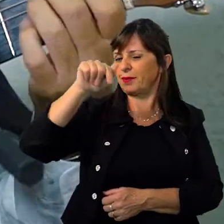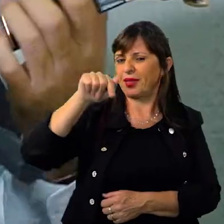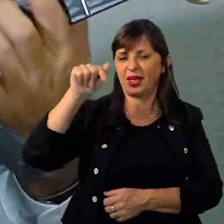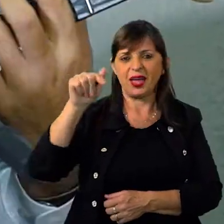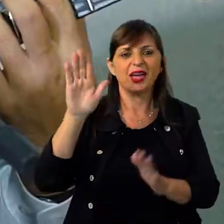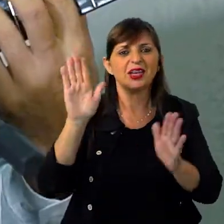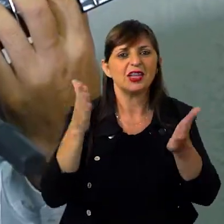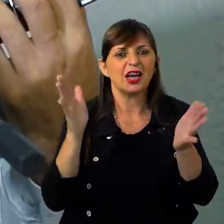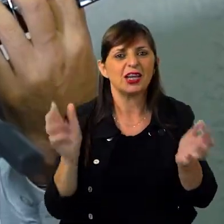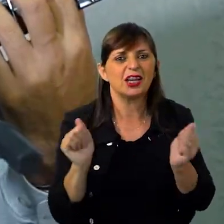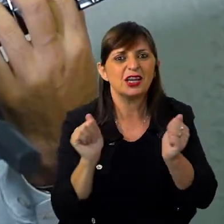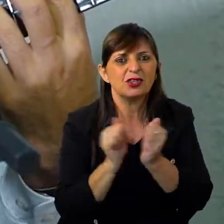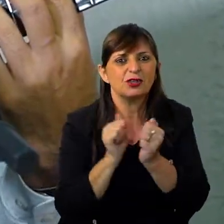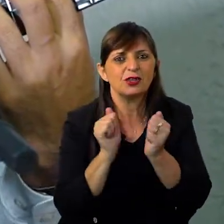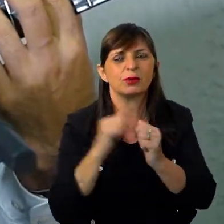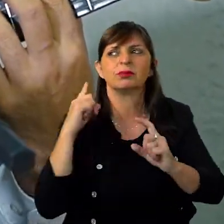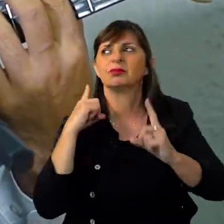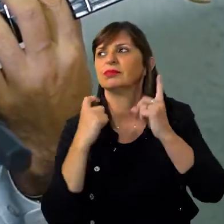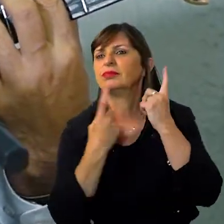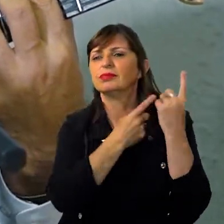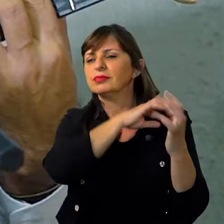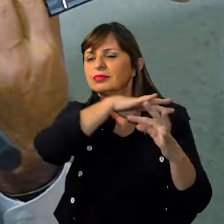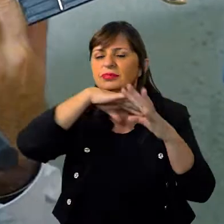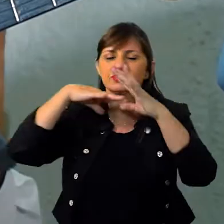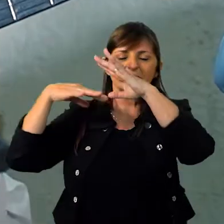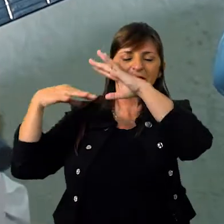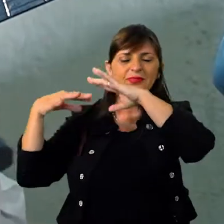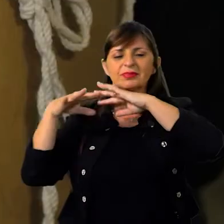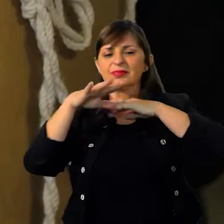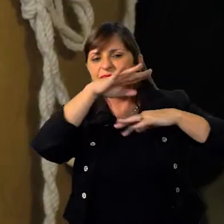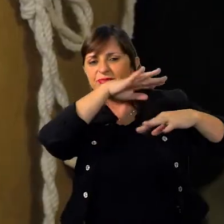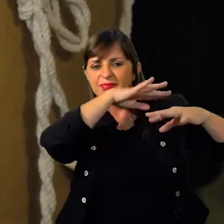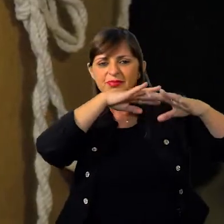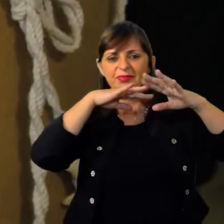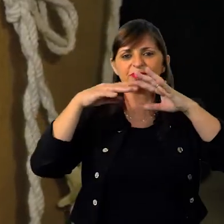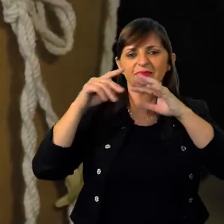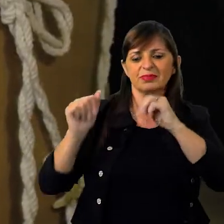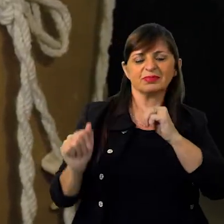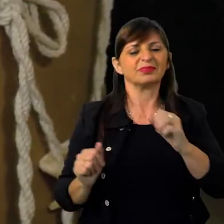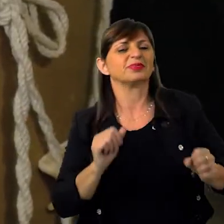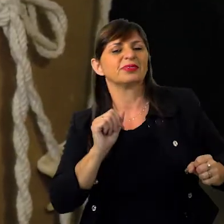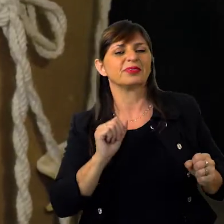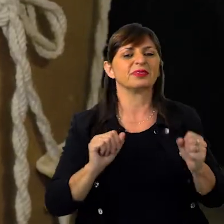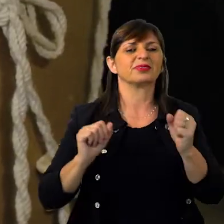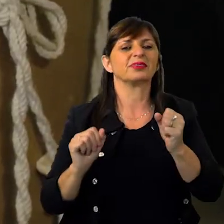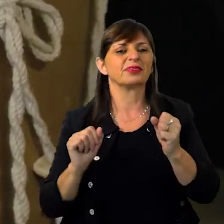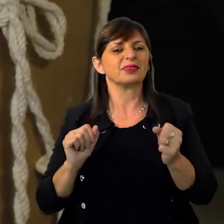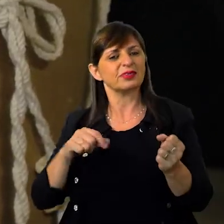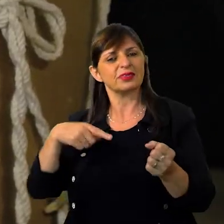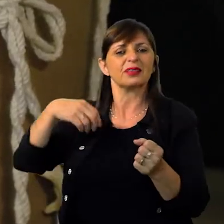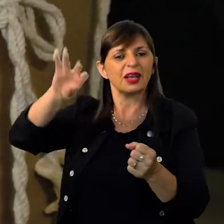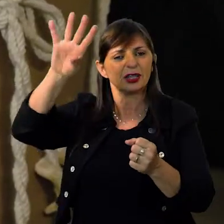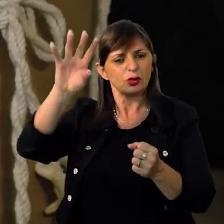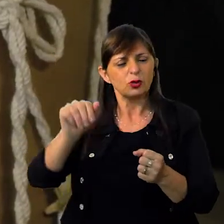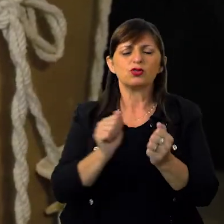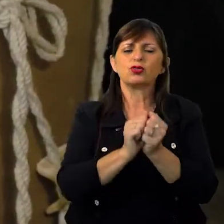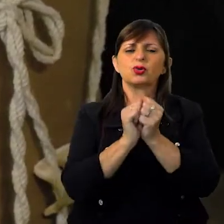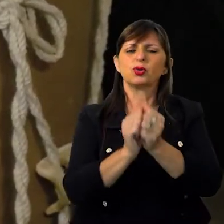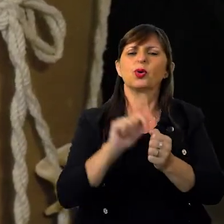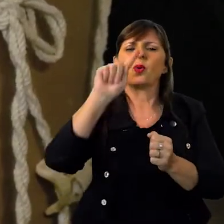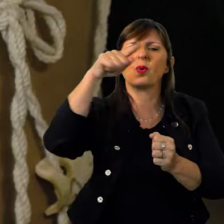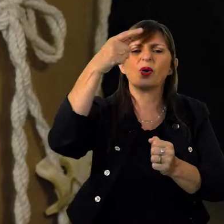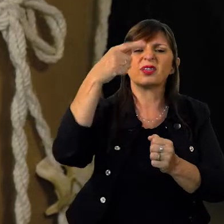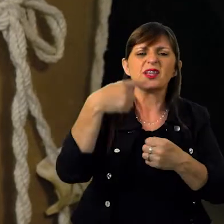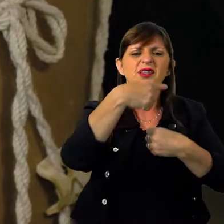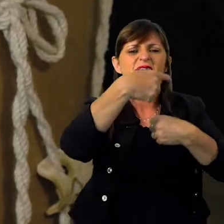aprende a Anna Lu Olá tudo bem mas o patrão já chegou água de cheiro